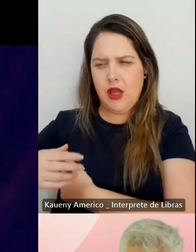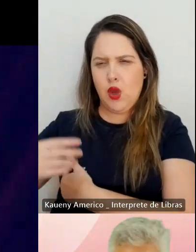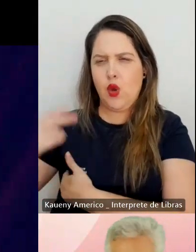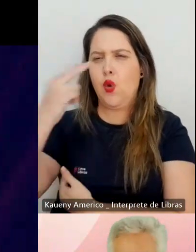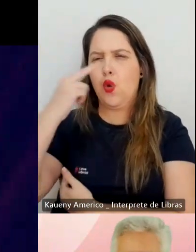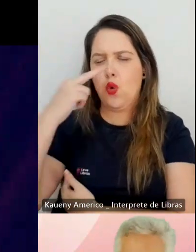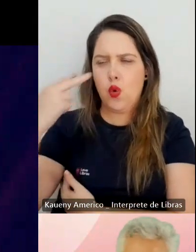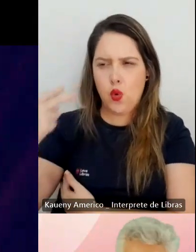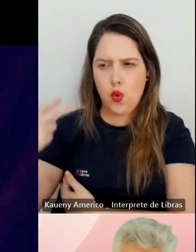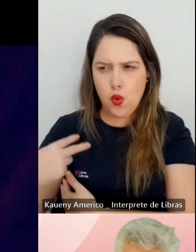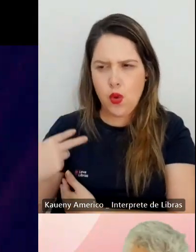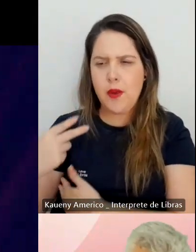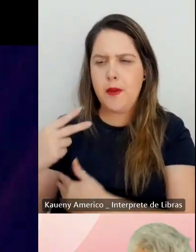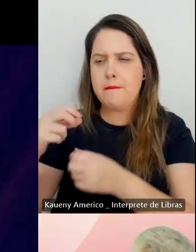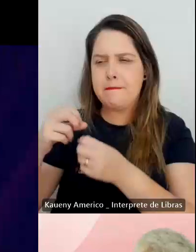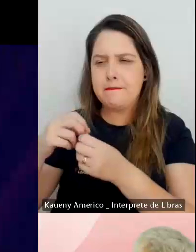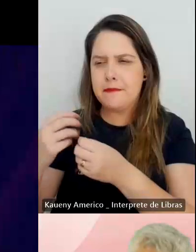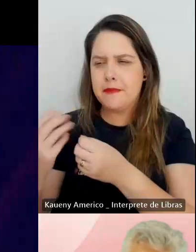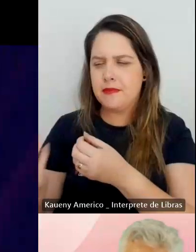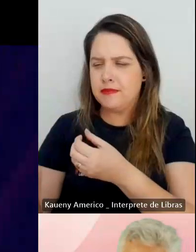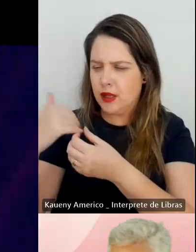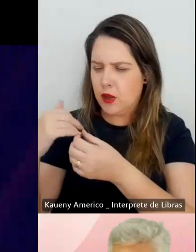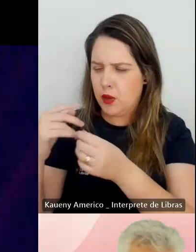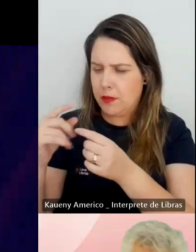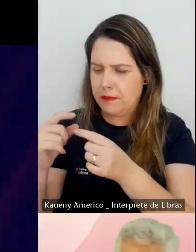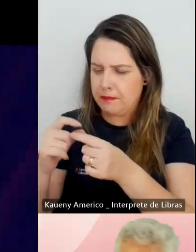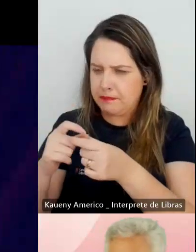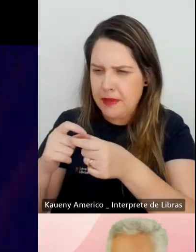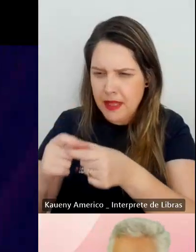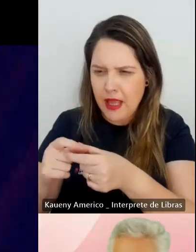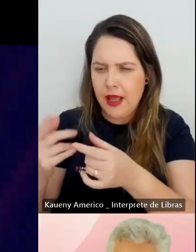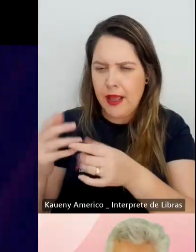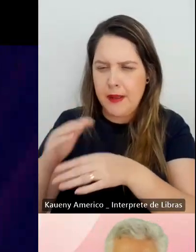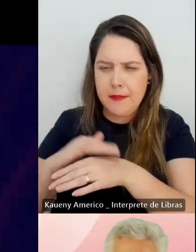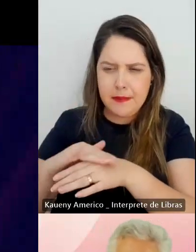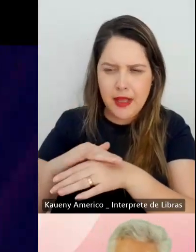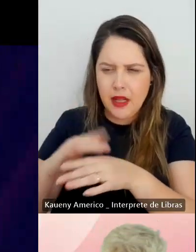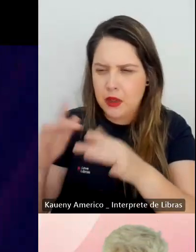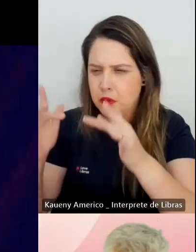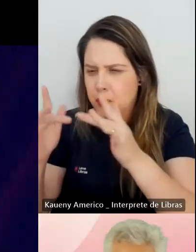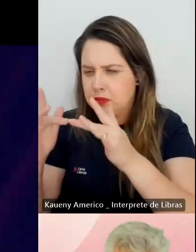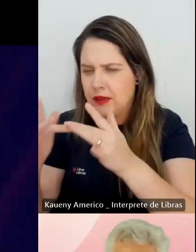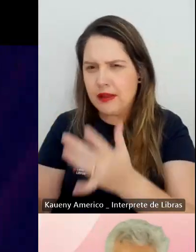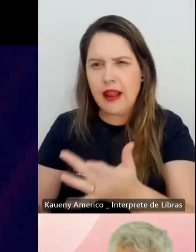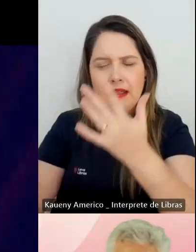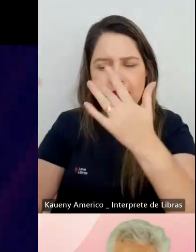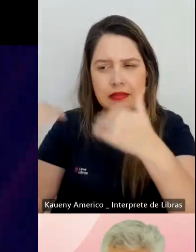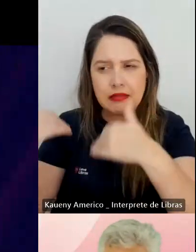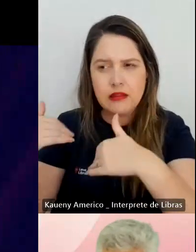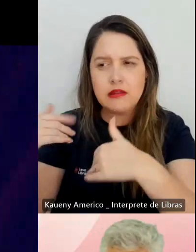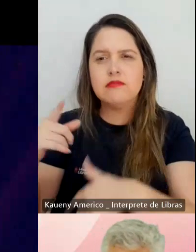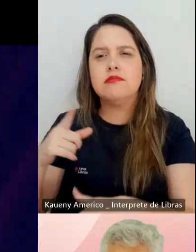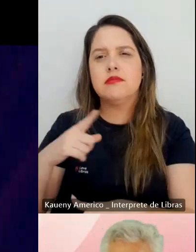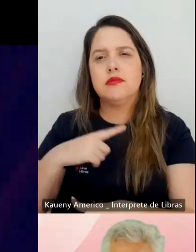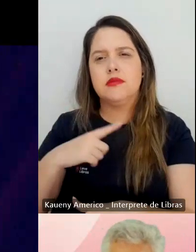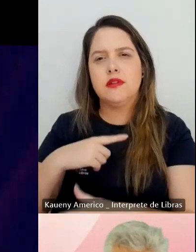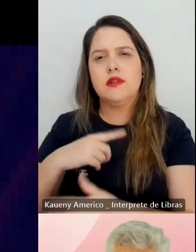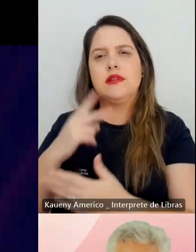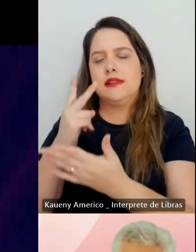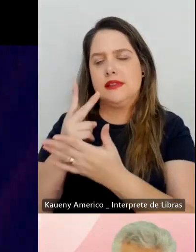parece que entrou um pedaço, parece que a pele tinha alguma coisa grudada lá dentro. Isso tem sempre que chamar a